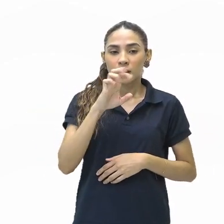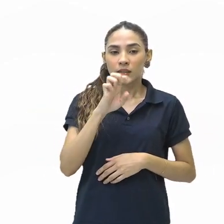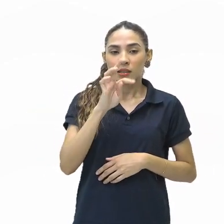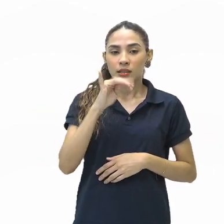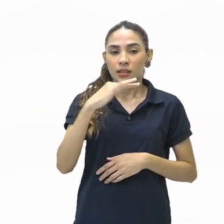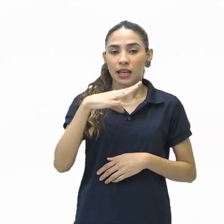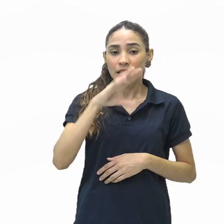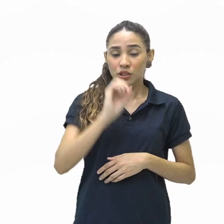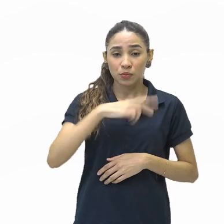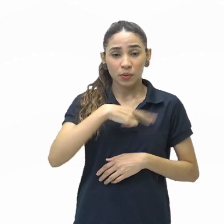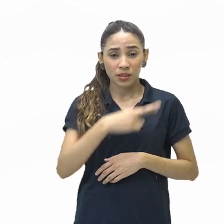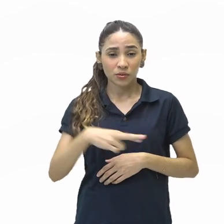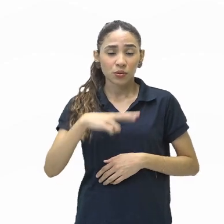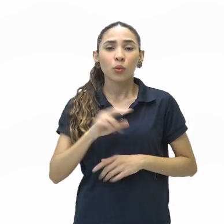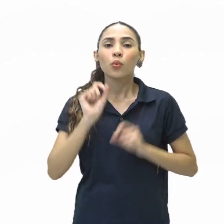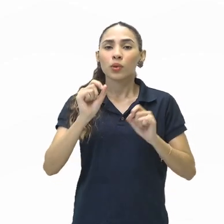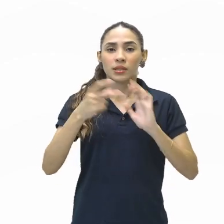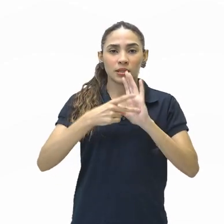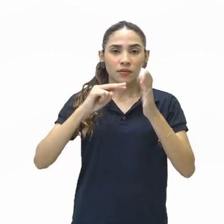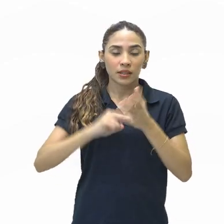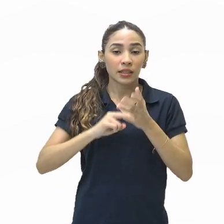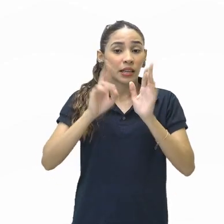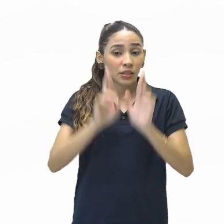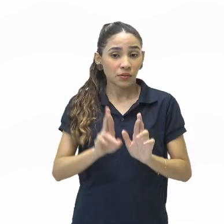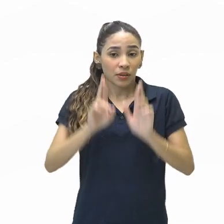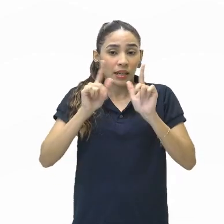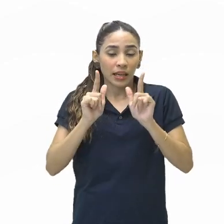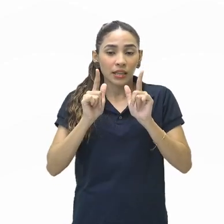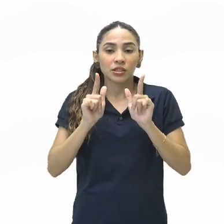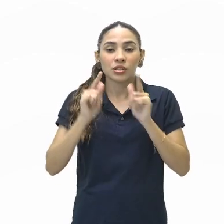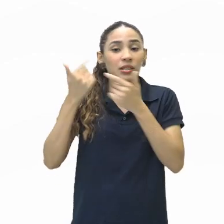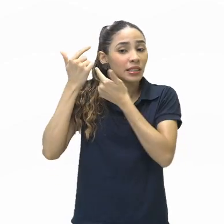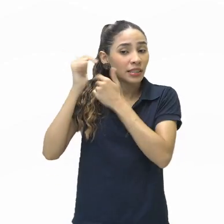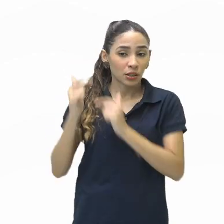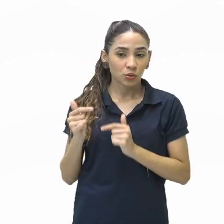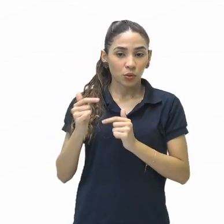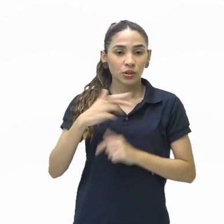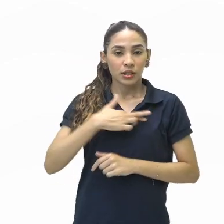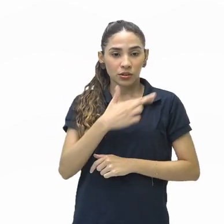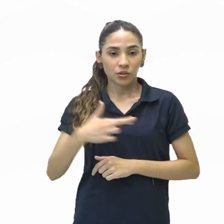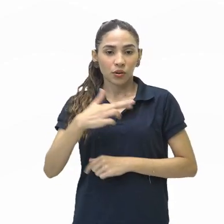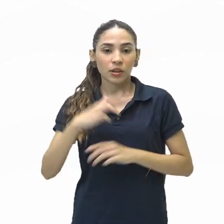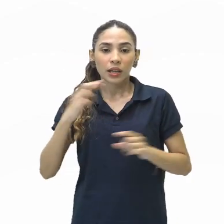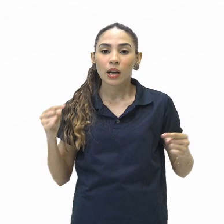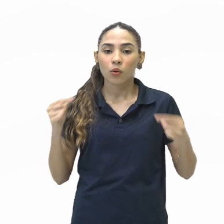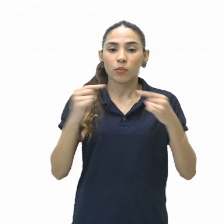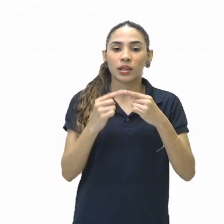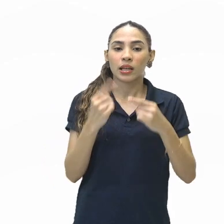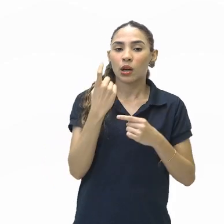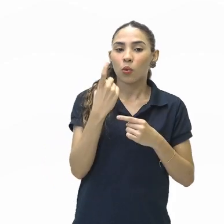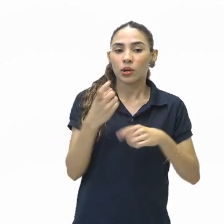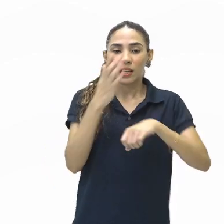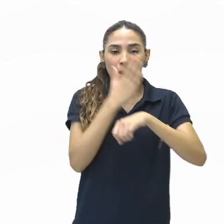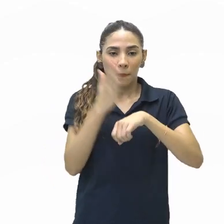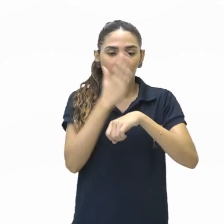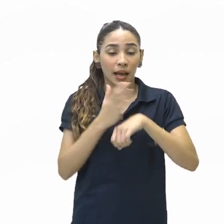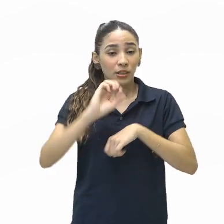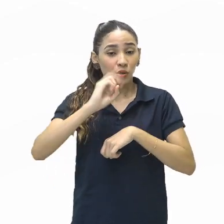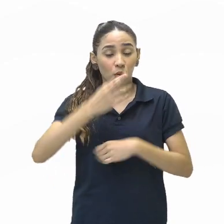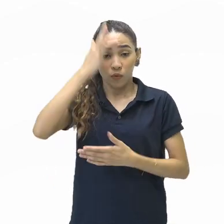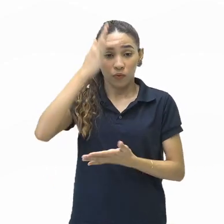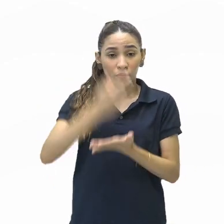isso? Diferentes tradições religiosas que são combinadas em uma única prática